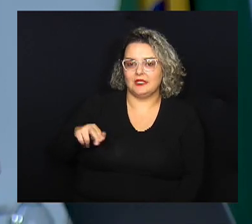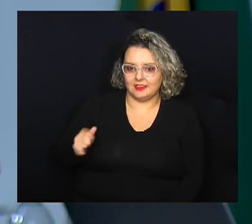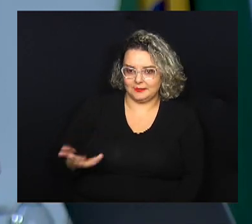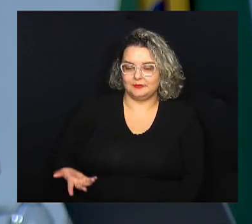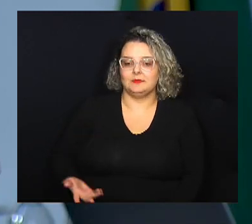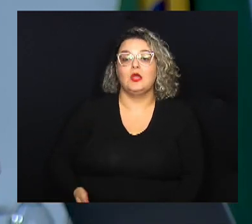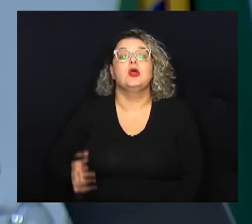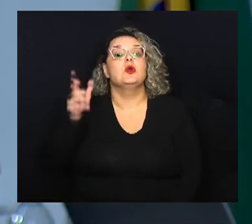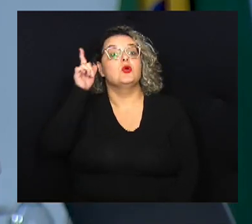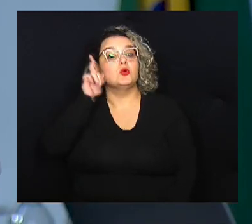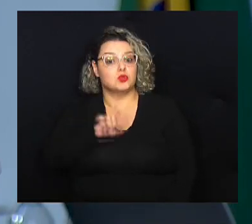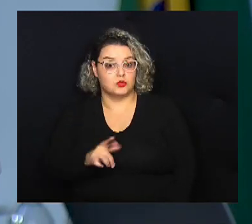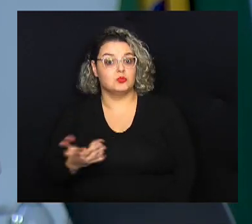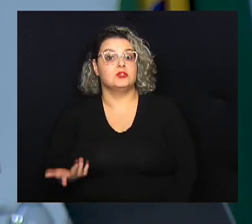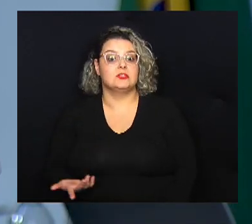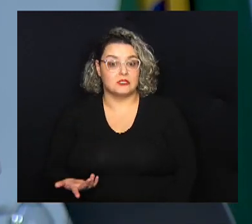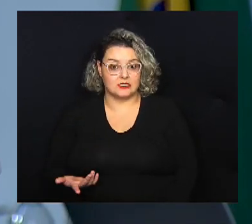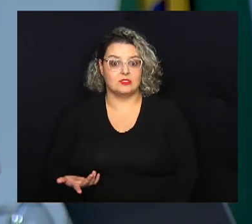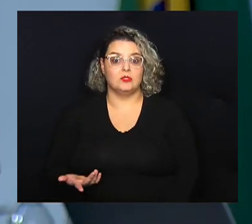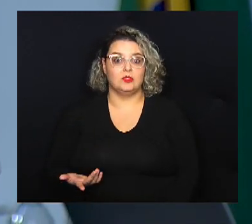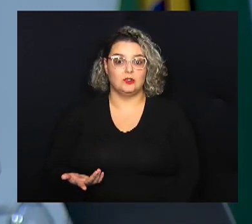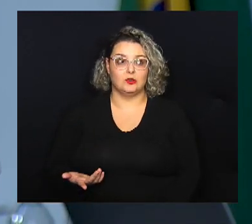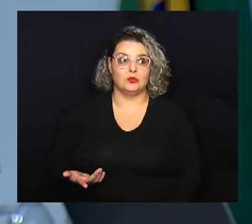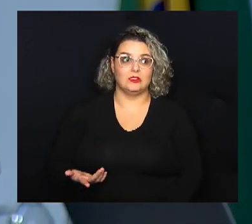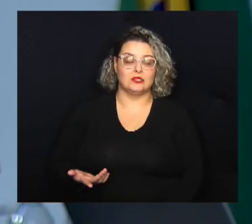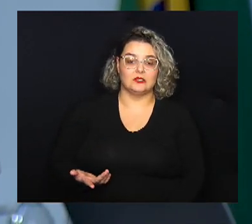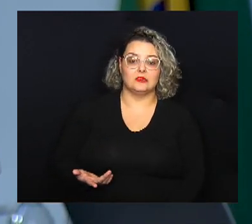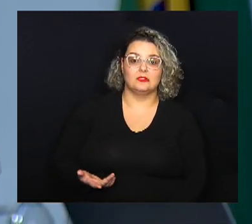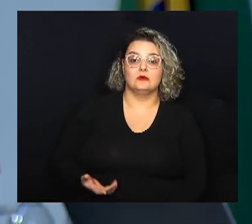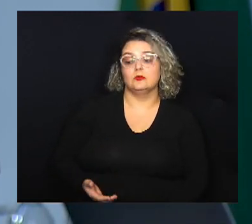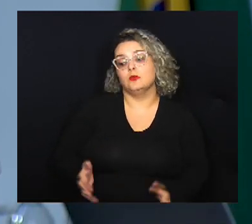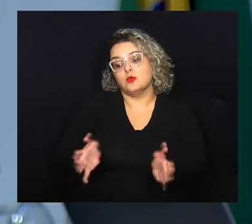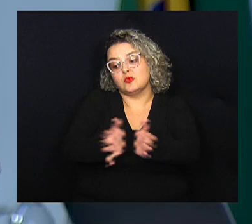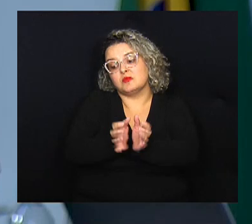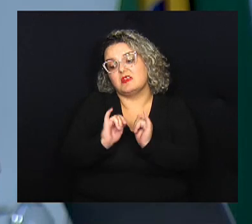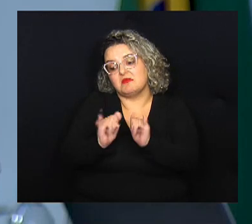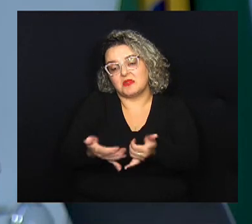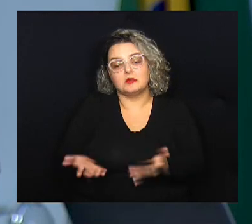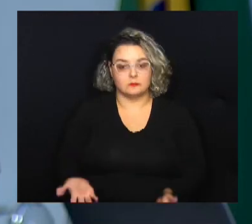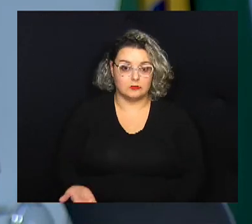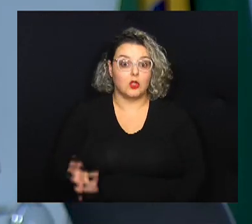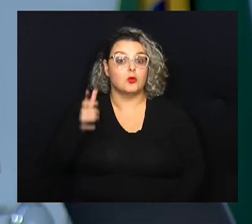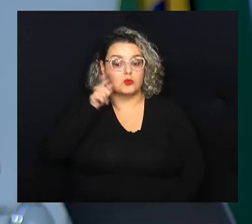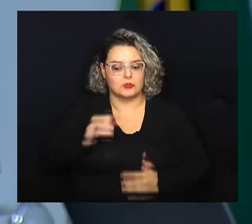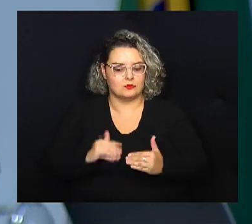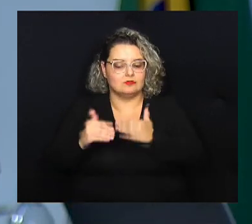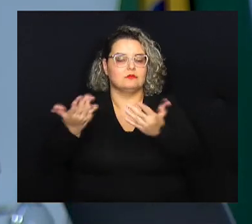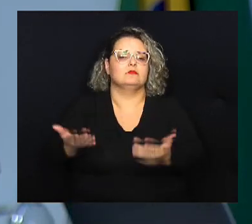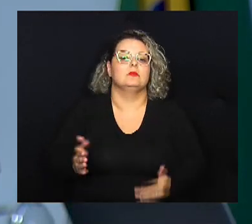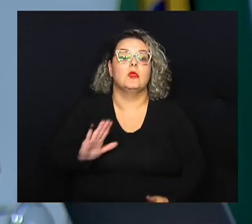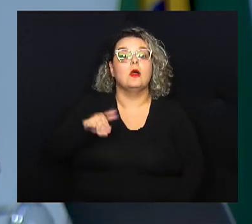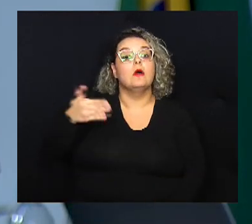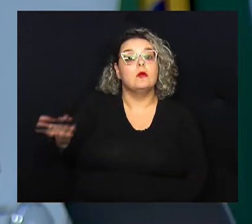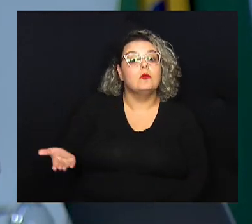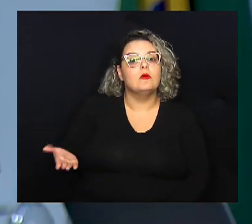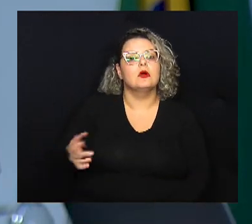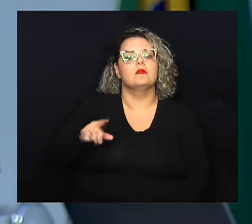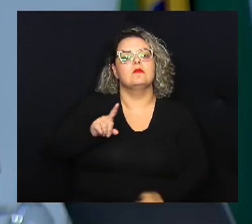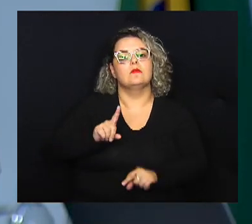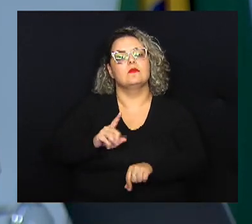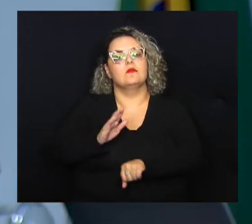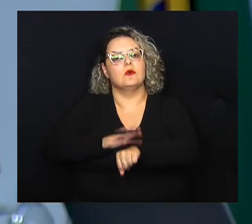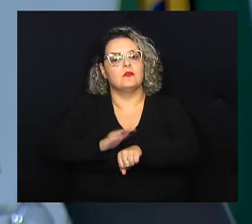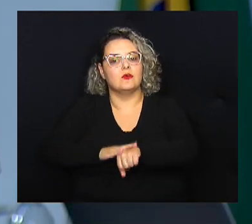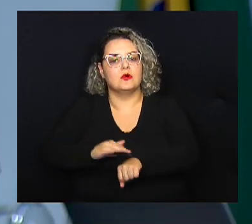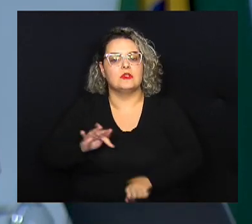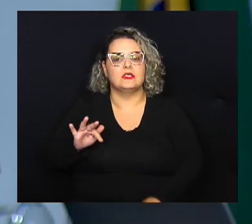conseguiu levantar o clube que estava abandonado. Fora do esporte, foi funcionário da Singer do Brasil durante 11